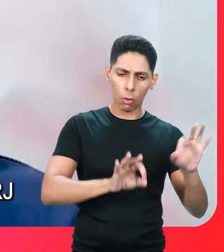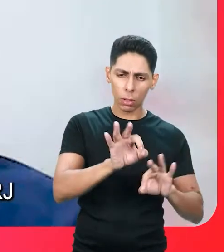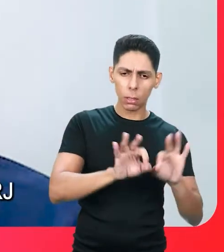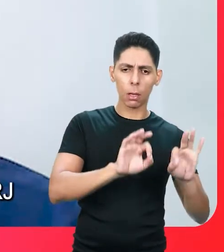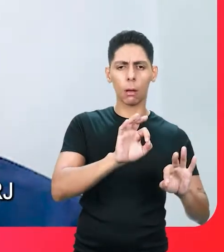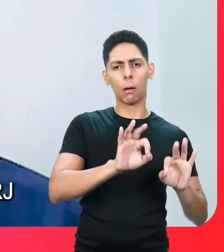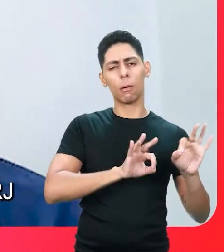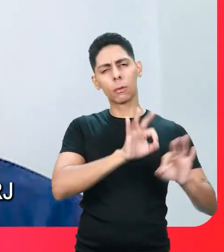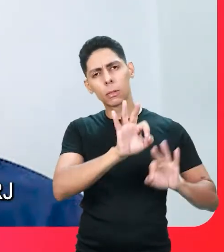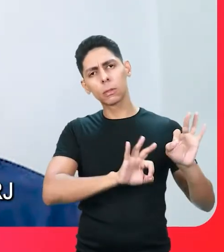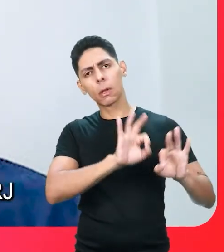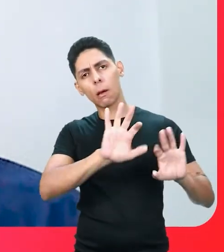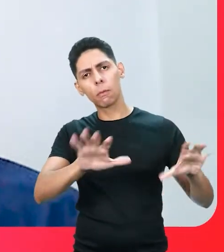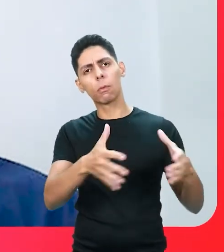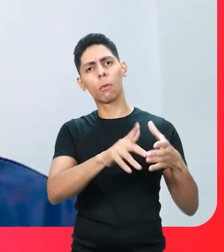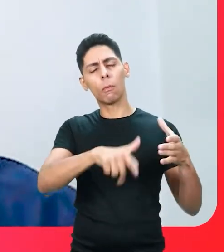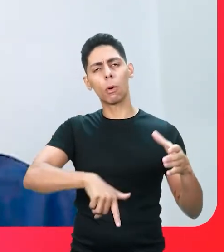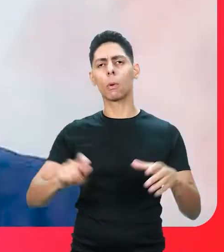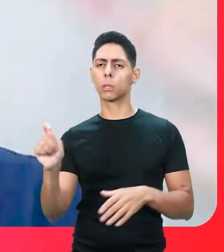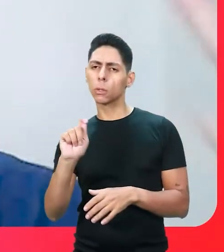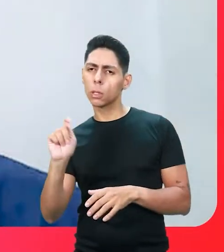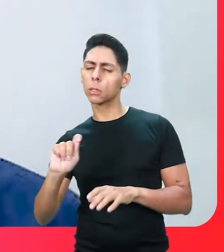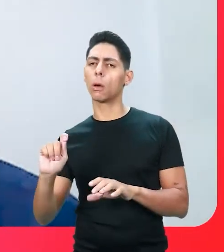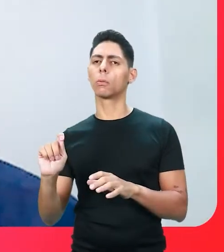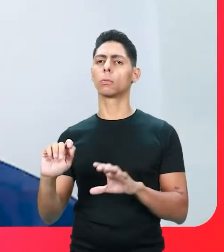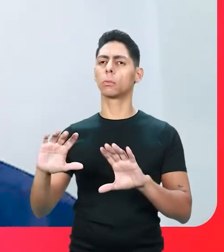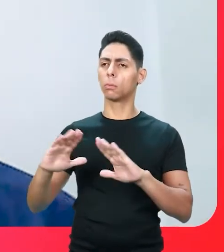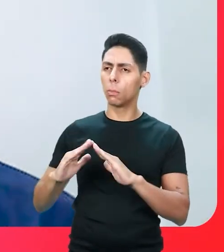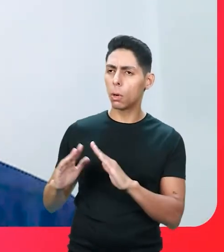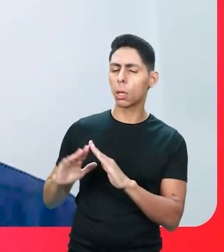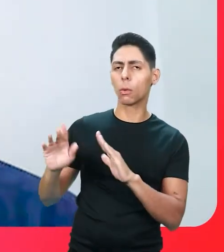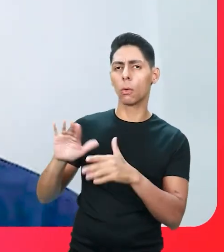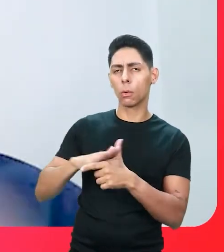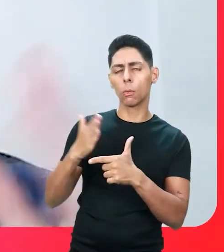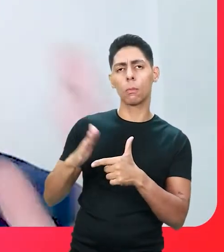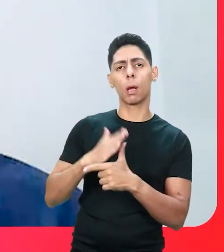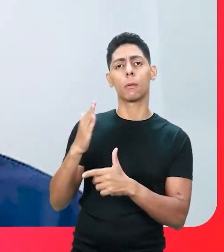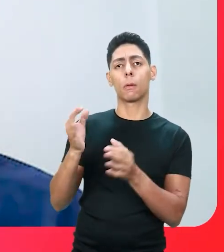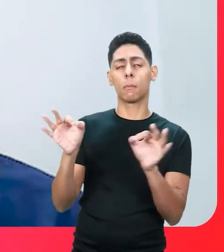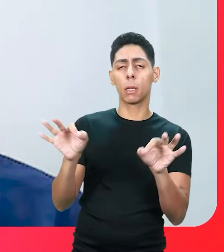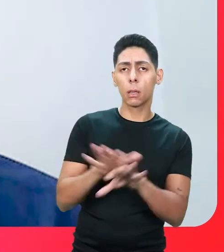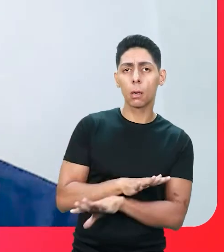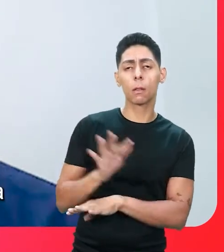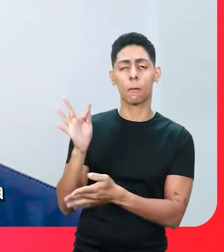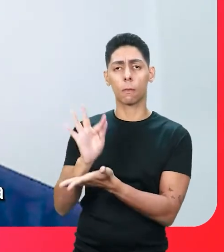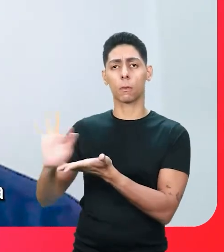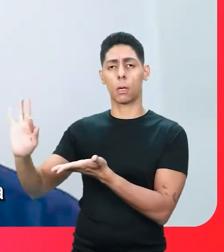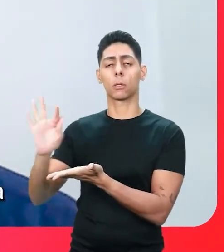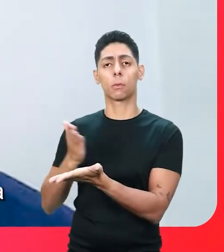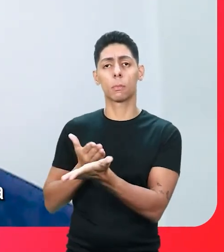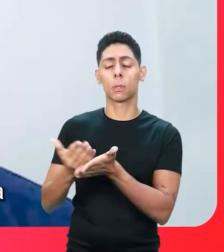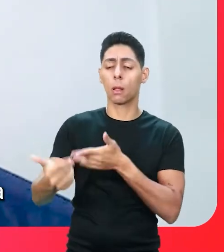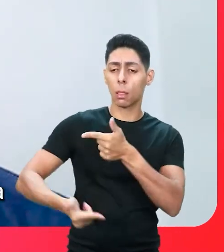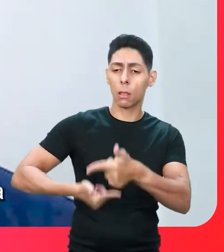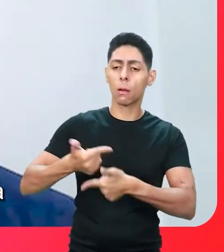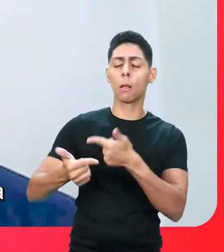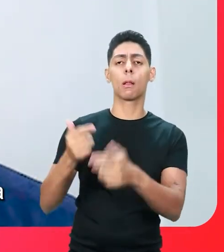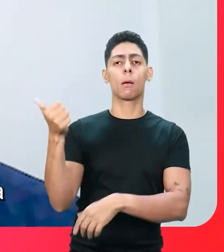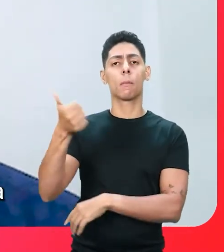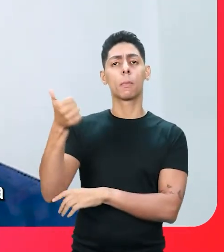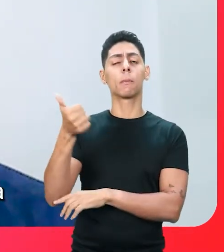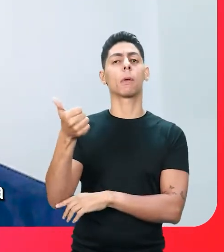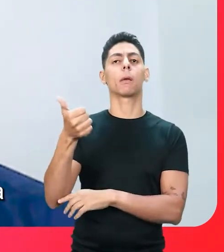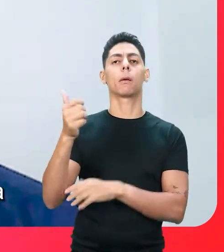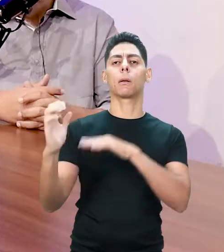FRJ, militava na Associação de Moradores do Bairro, estava terminando a faculdade de jornalismo e comecei a trabalhar na minha primeira empresa com